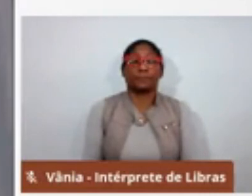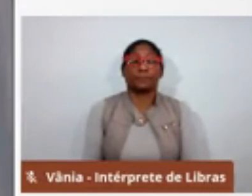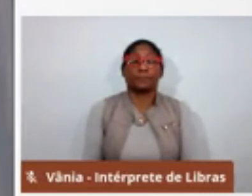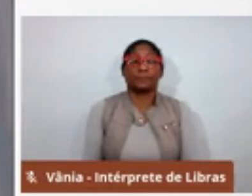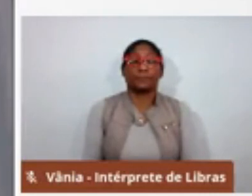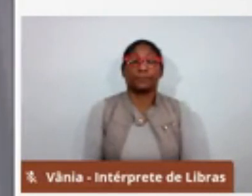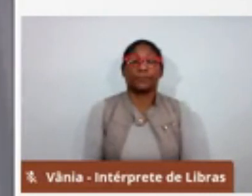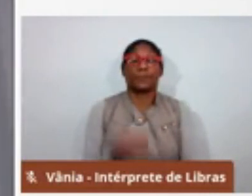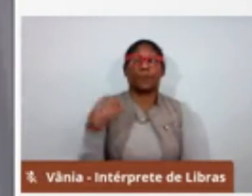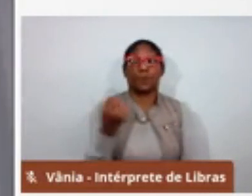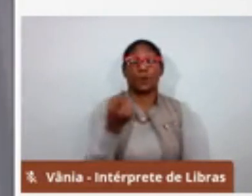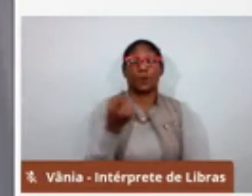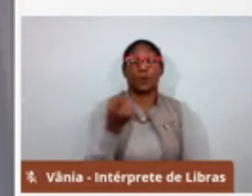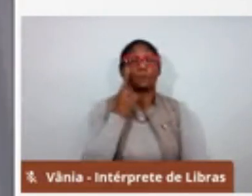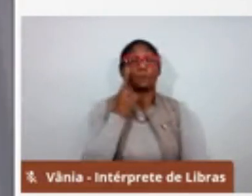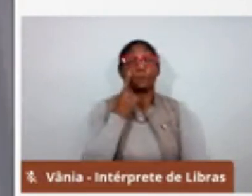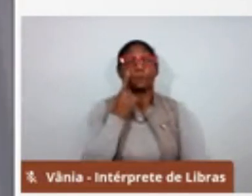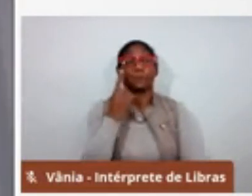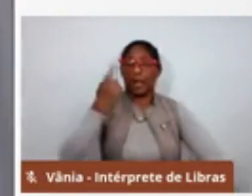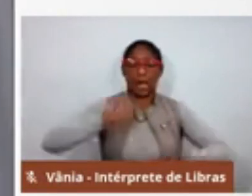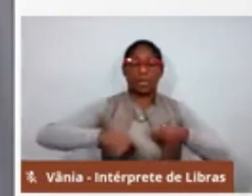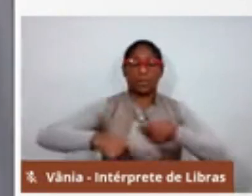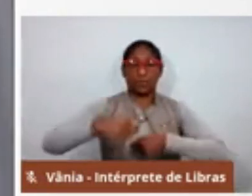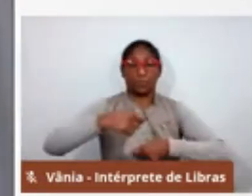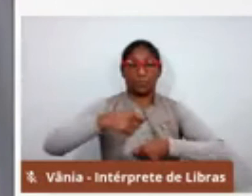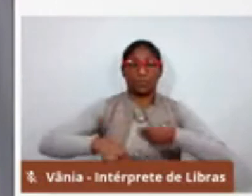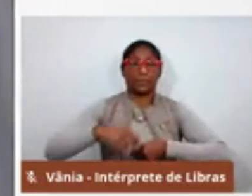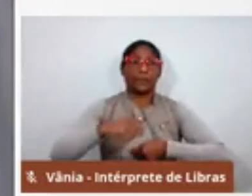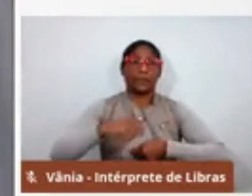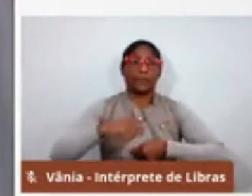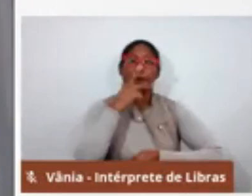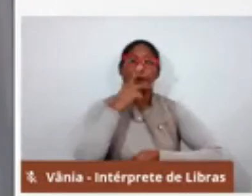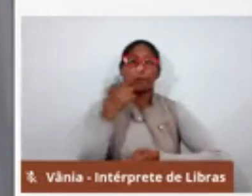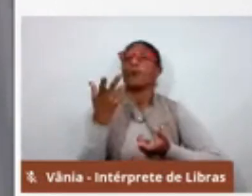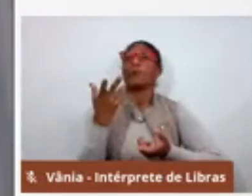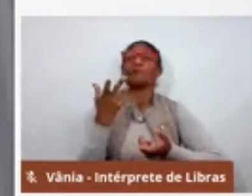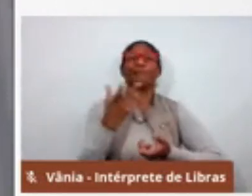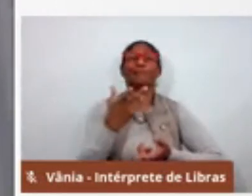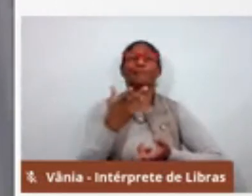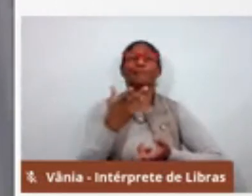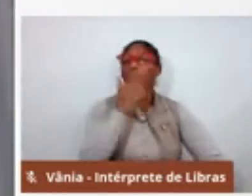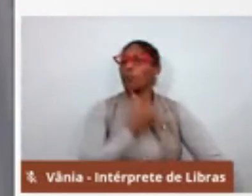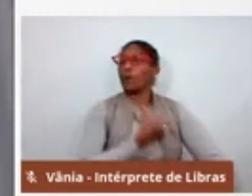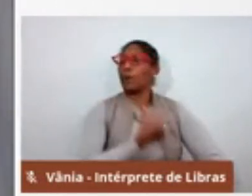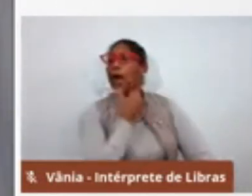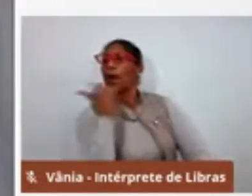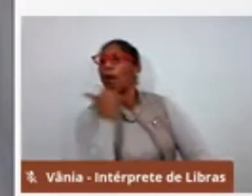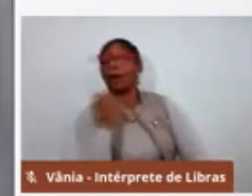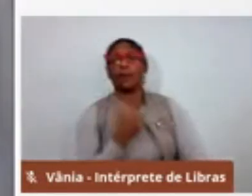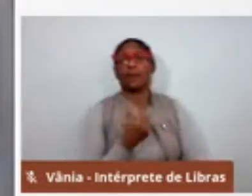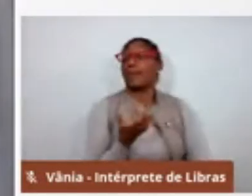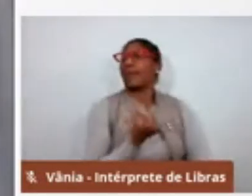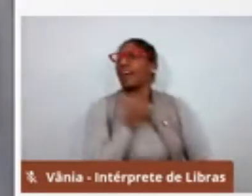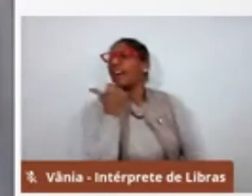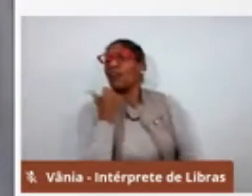apresenta na administração como os free riders, ou os caroneiros, aqueles que tomam carona na medida dos outros. Olha, não preciso fazer porque